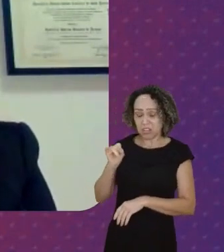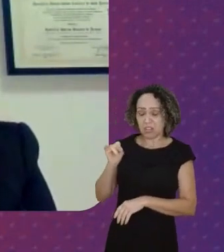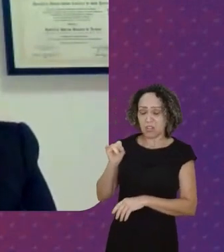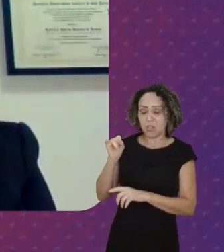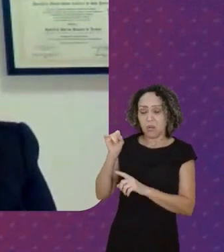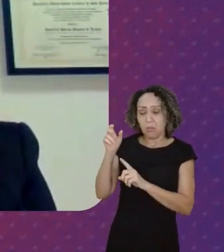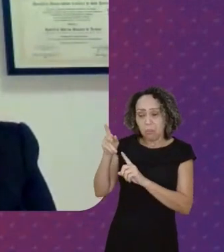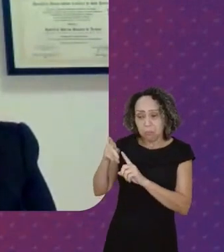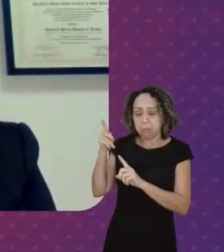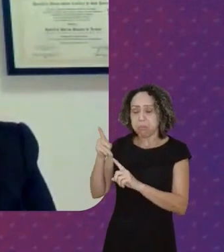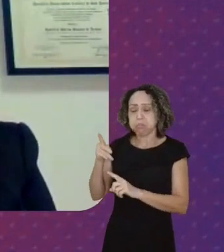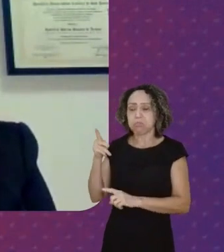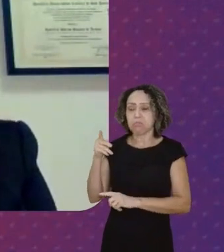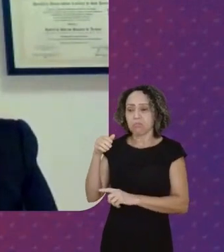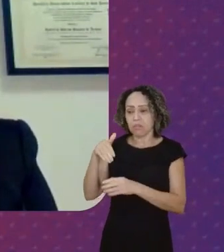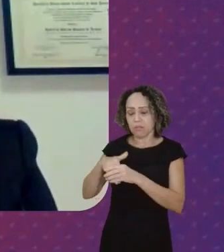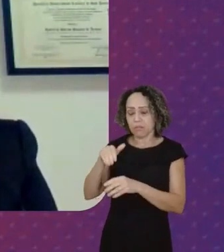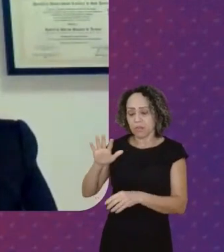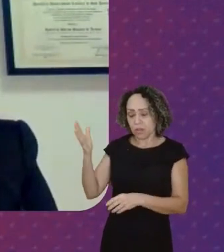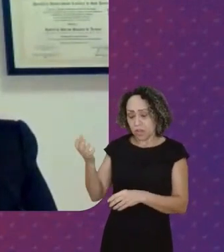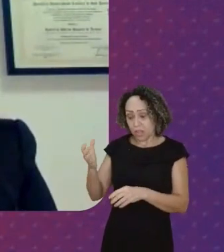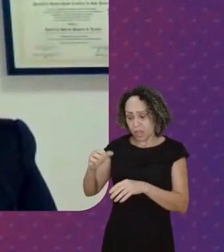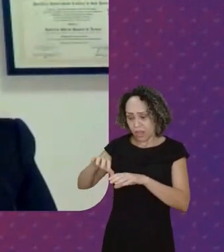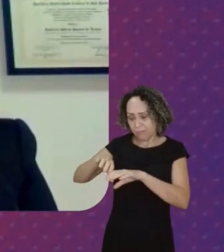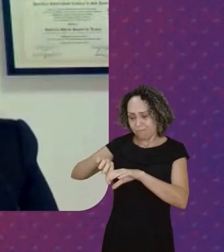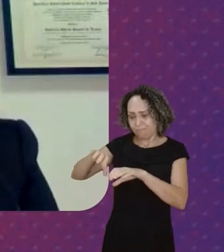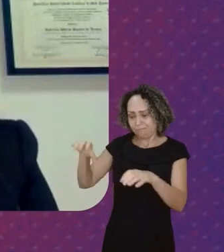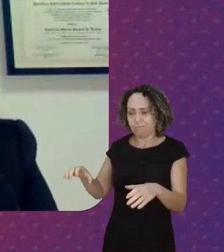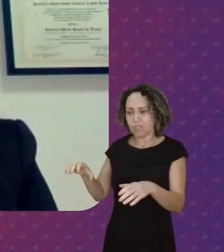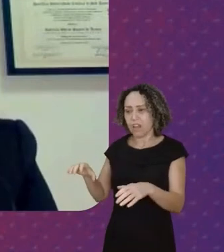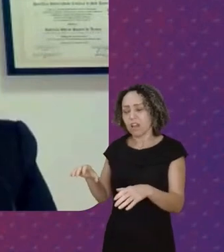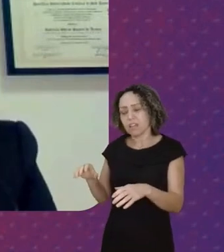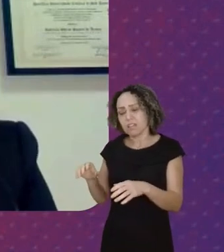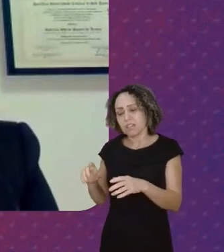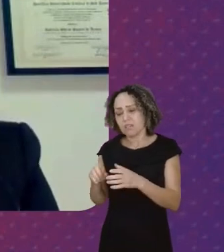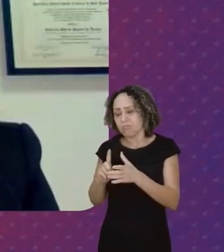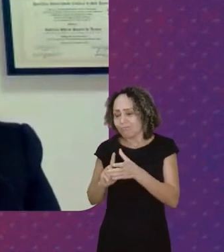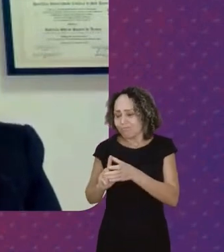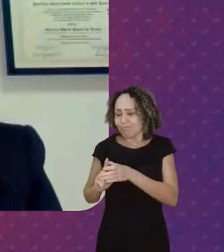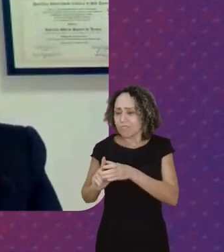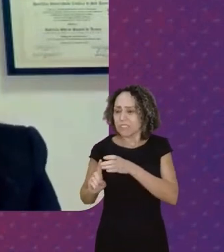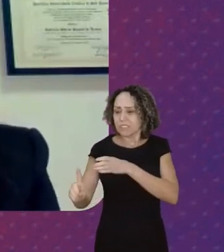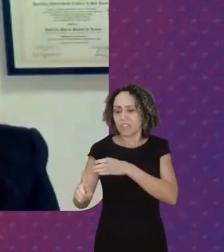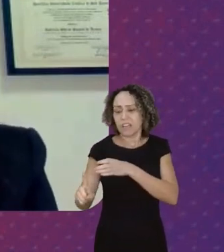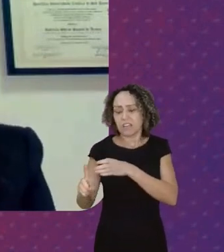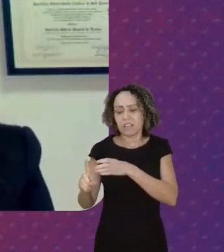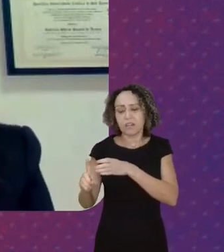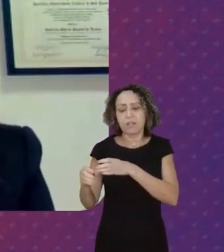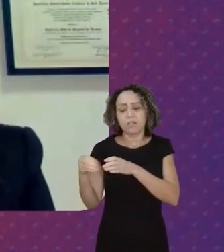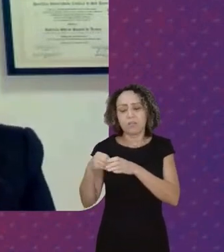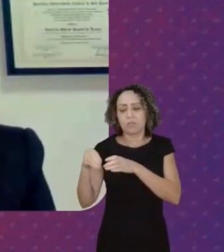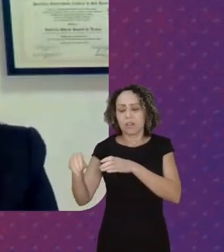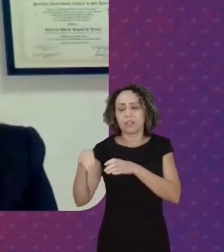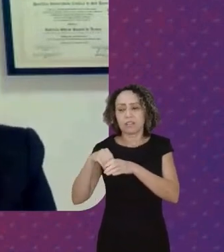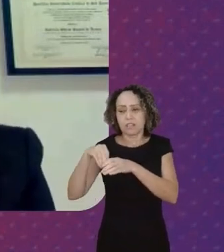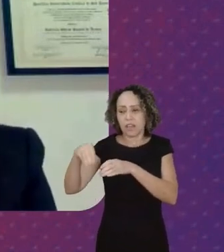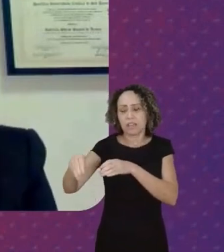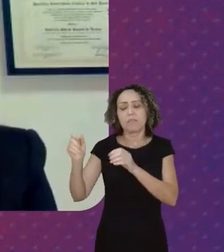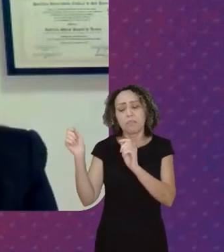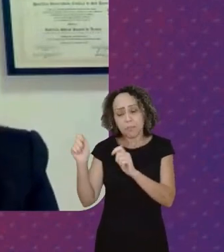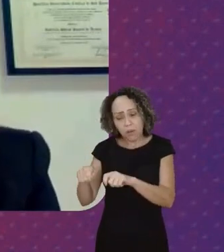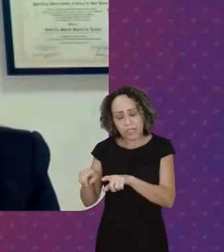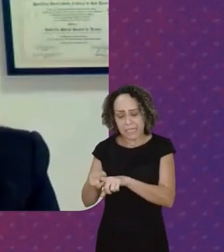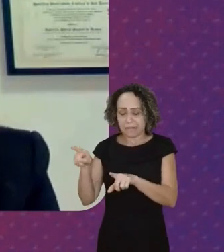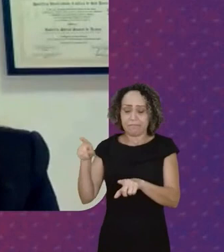antes do prazo mínimo de 4 anos, eles podem sofrer, por exemplo, a sanção de ficarem proibidos